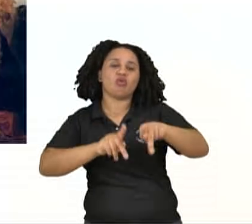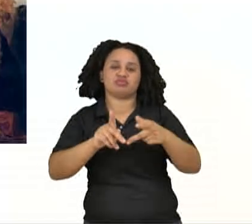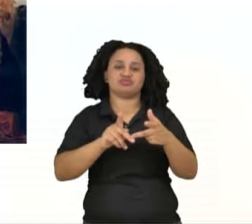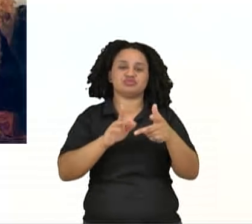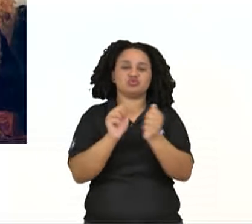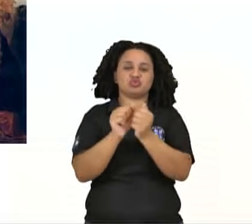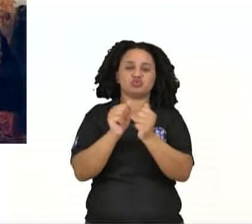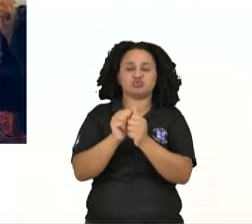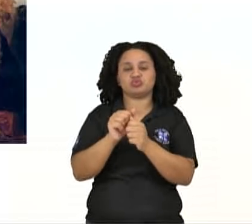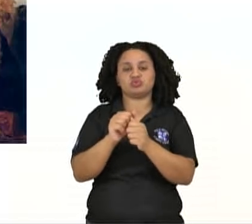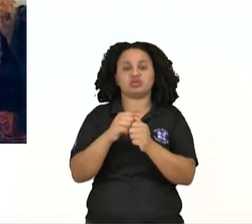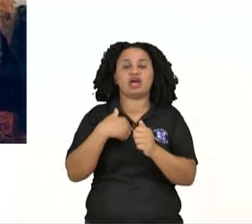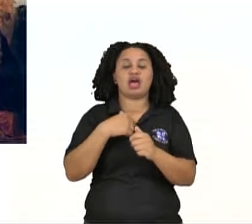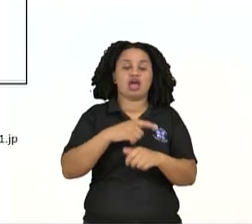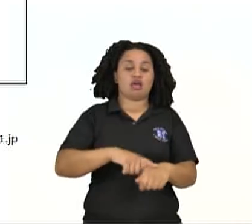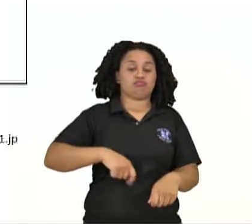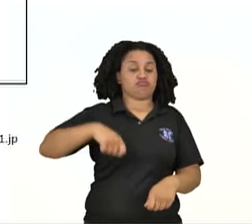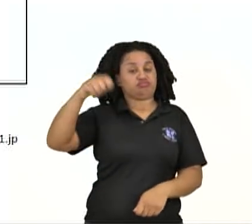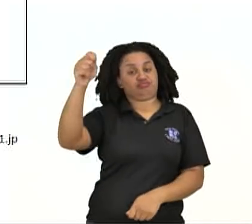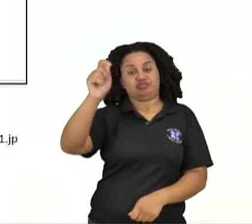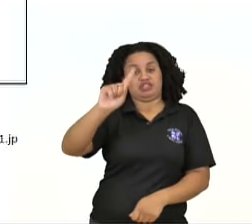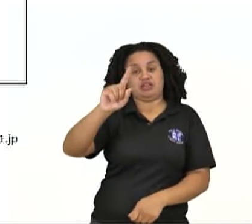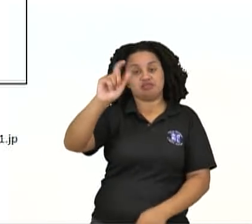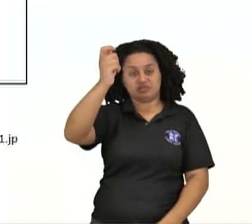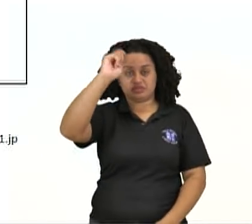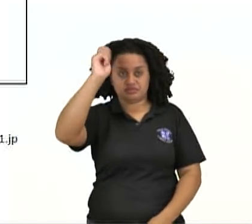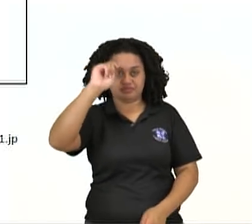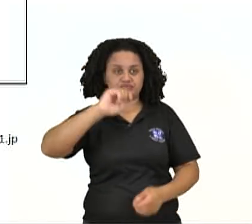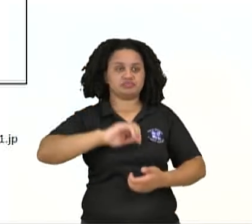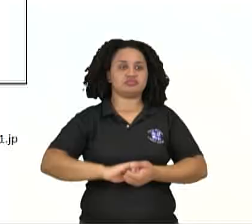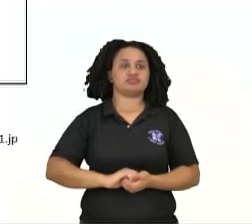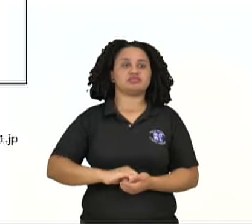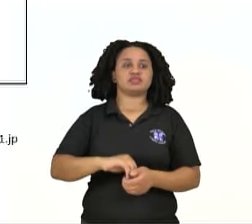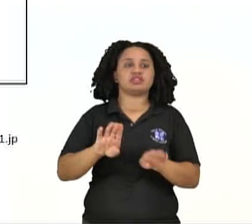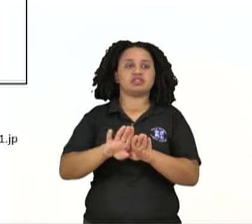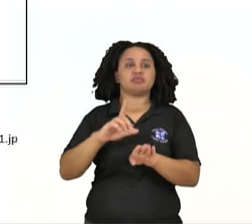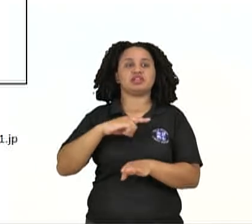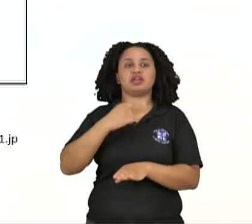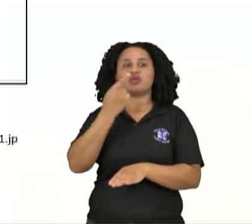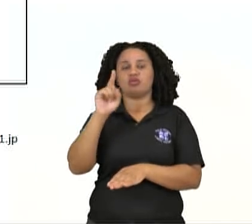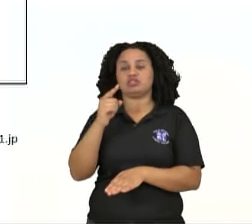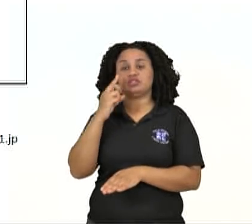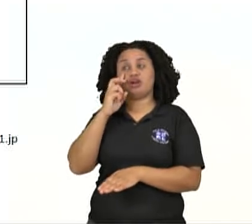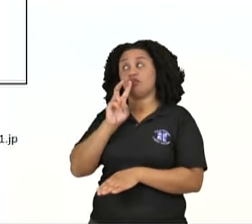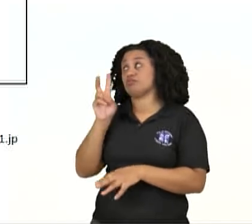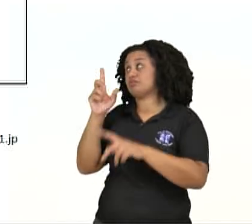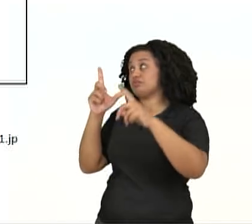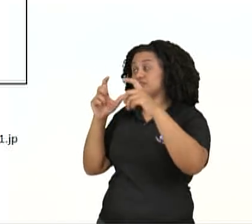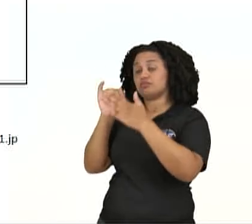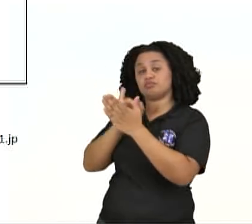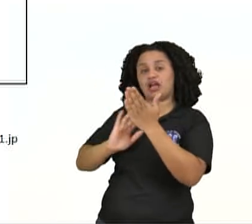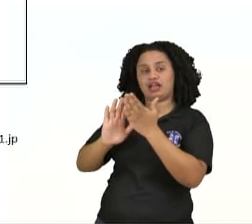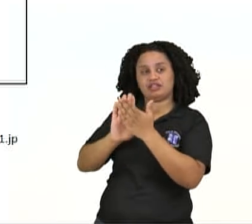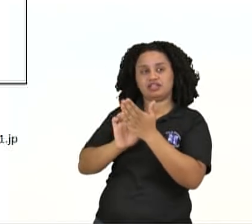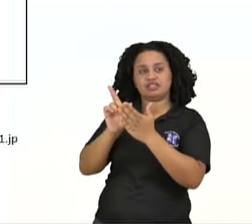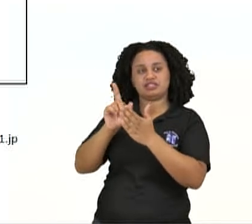que interessante essa imagem construída. Mas já vi outras piores. Tem uma que ele estava, inclusive, crucificado.